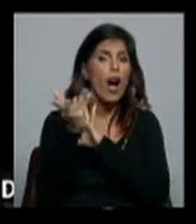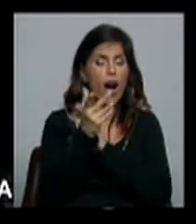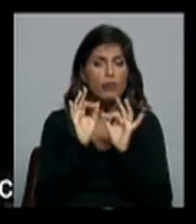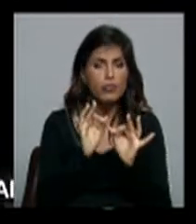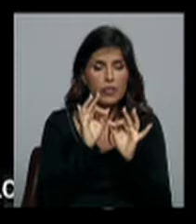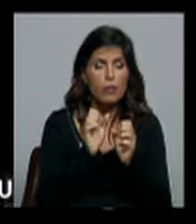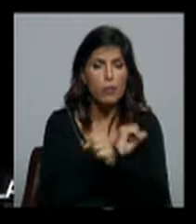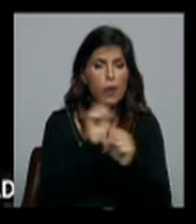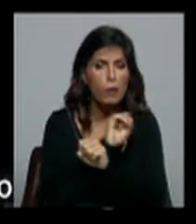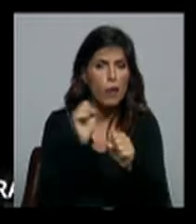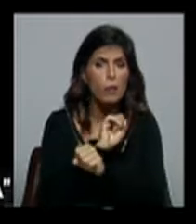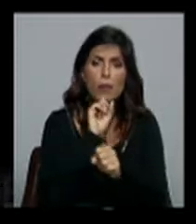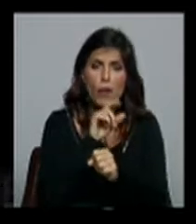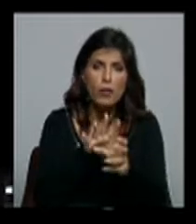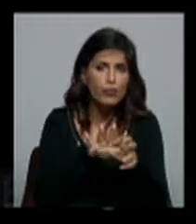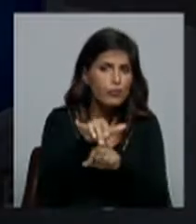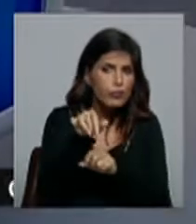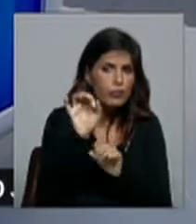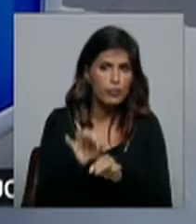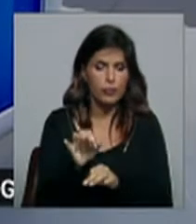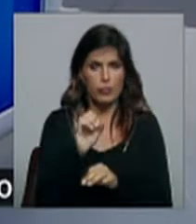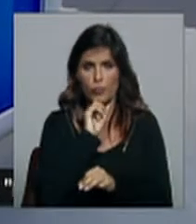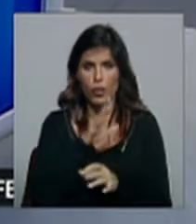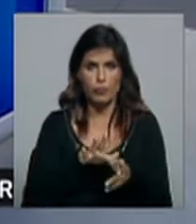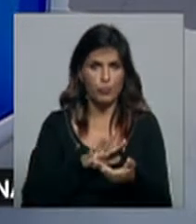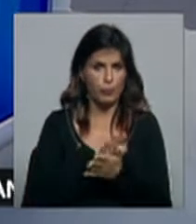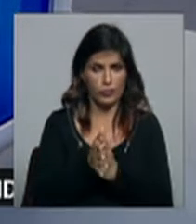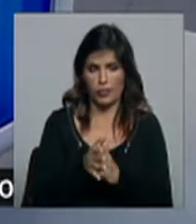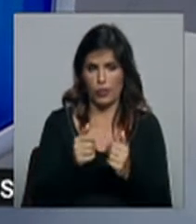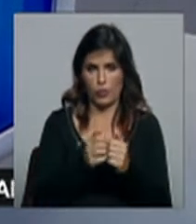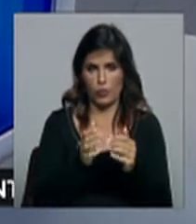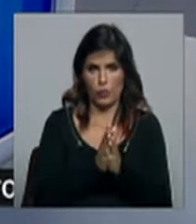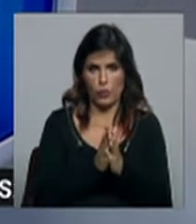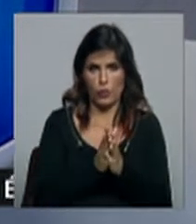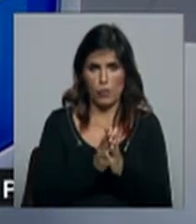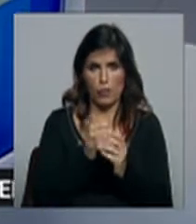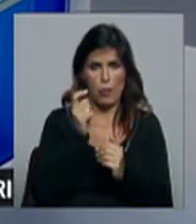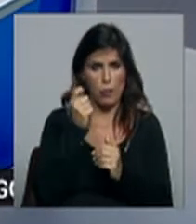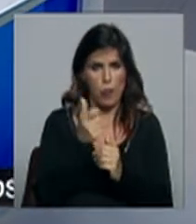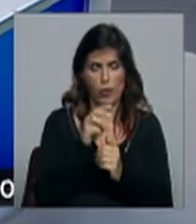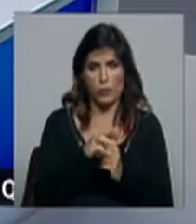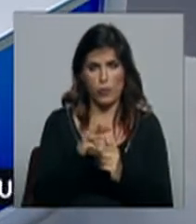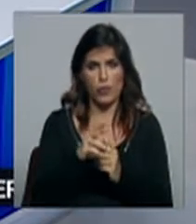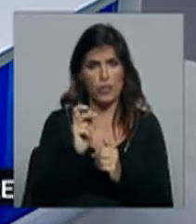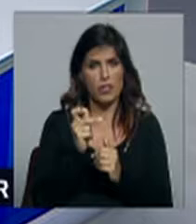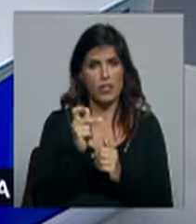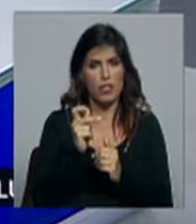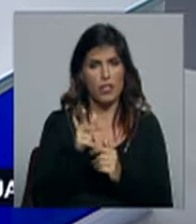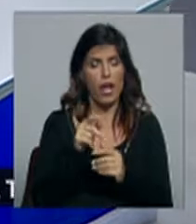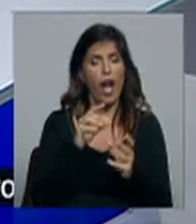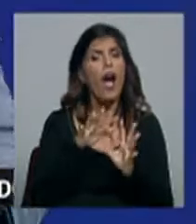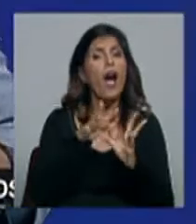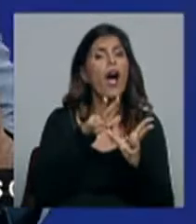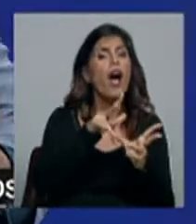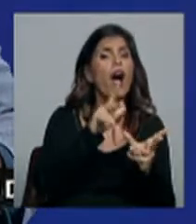ser absolutamente catastróficas e podem arrasar por inteiro, em poucos milhões de anos, a atmosfera destes planetas bebés.